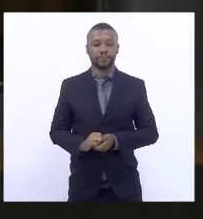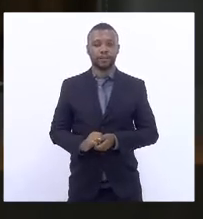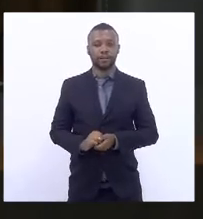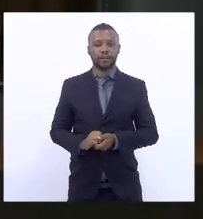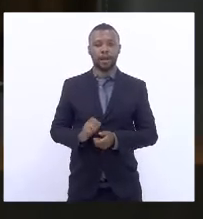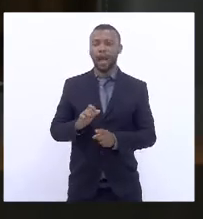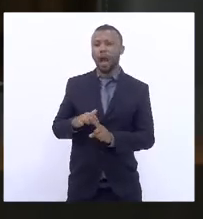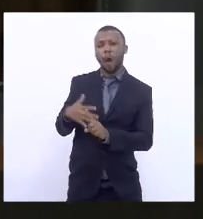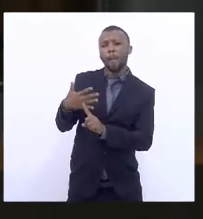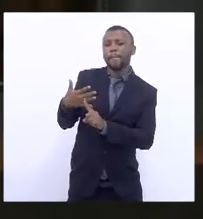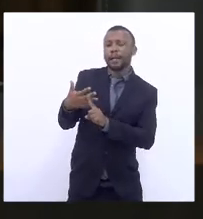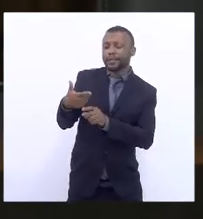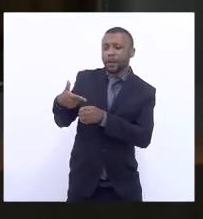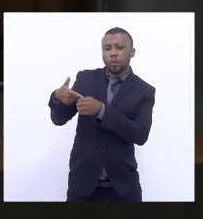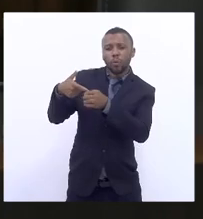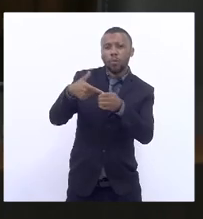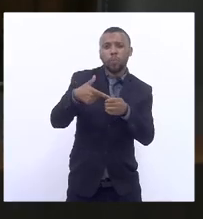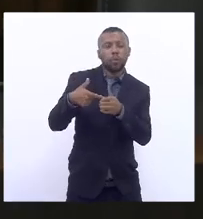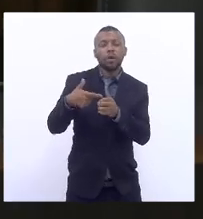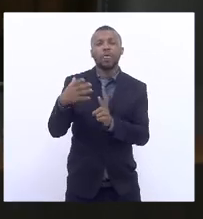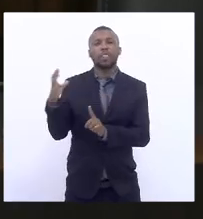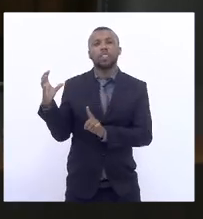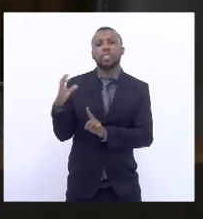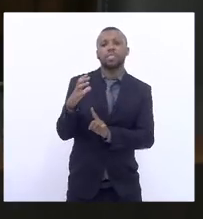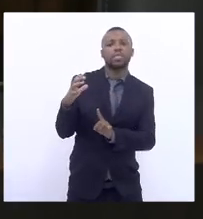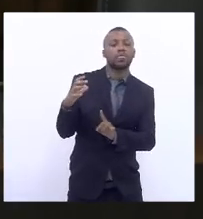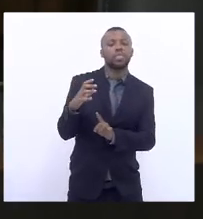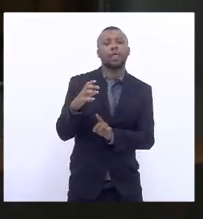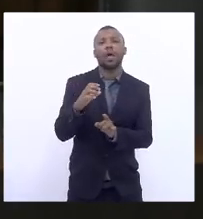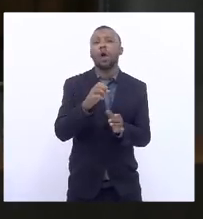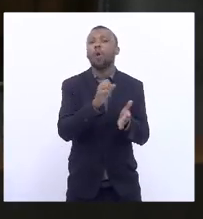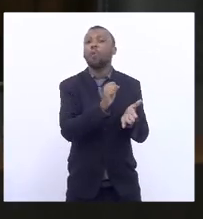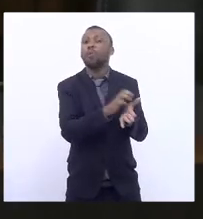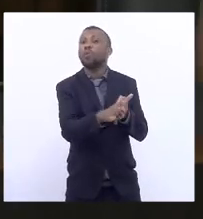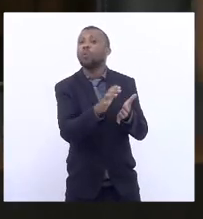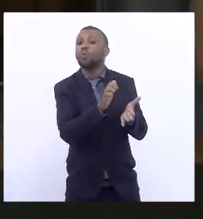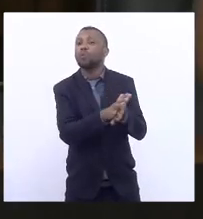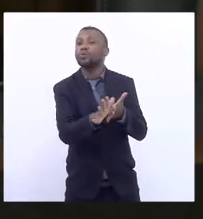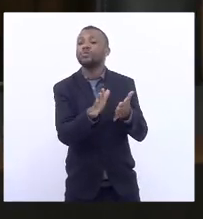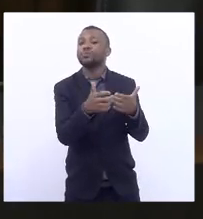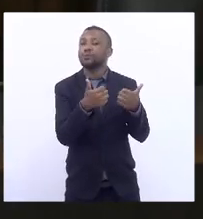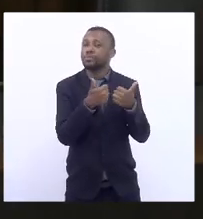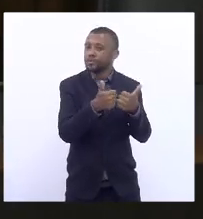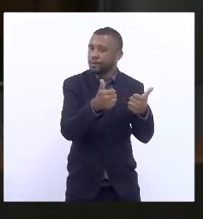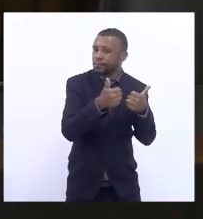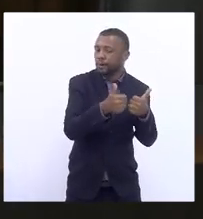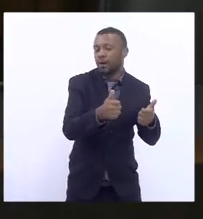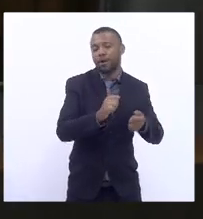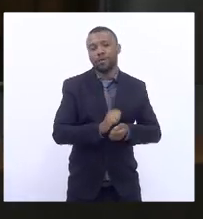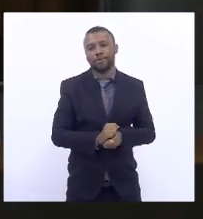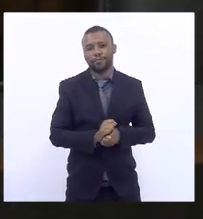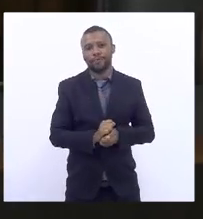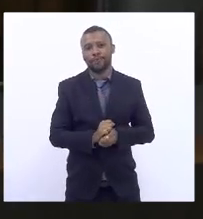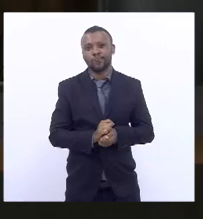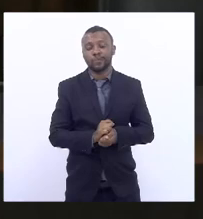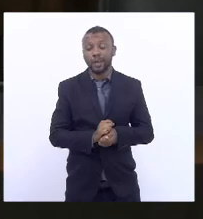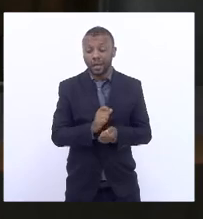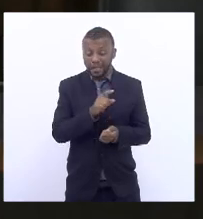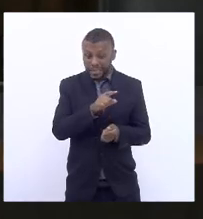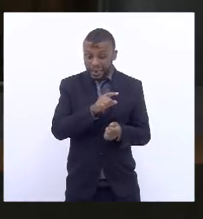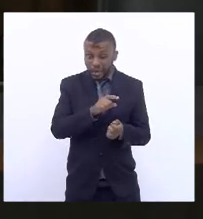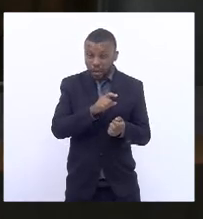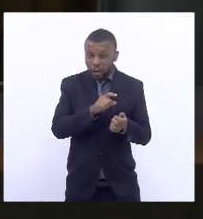combustível implica aumentar o custo dos transportes. Aumentar o custo dos